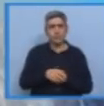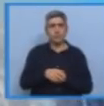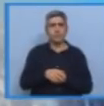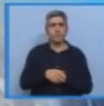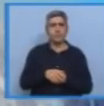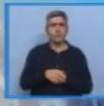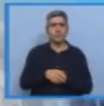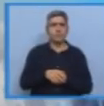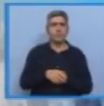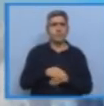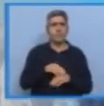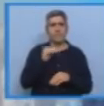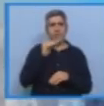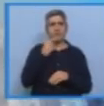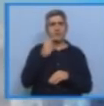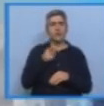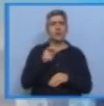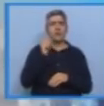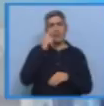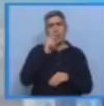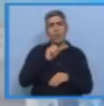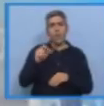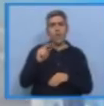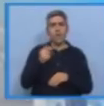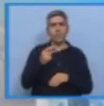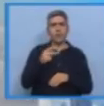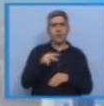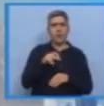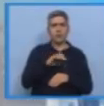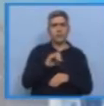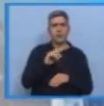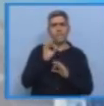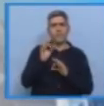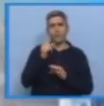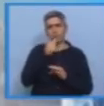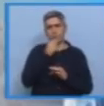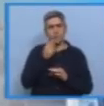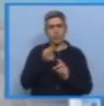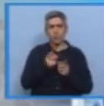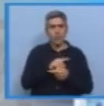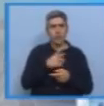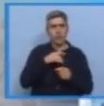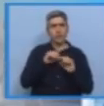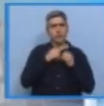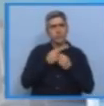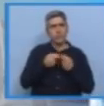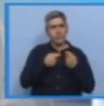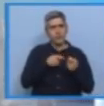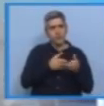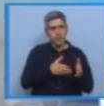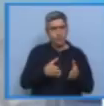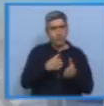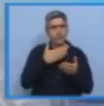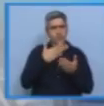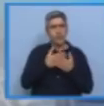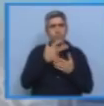portanto, é um argumento falso de que quem é contra a eutanásia é a favor do sofrimento. Pelo contrário, o que nós queremos é que a sociedade invista nesse caminho para